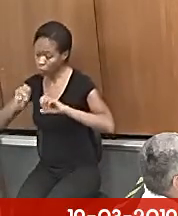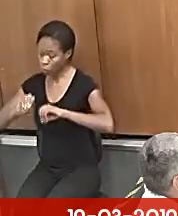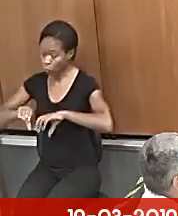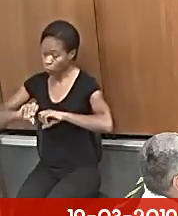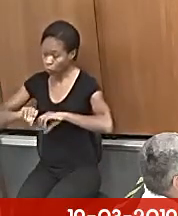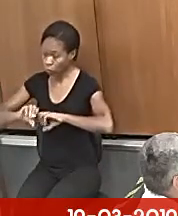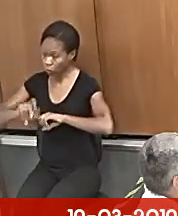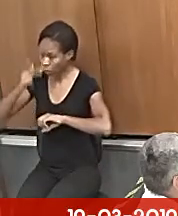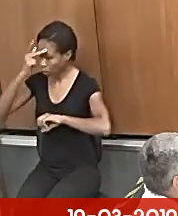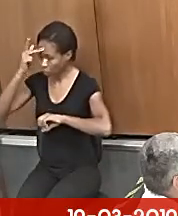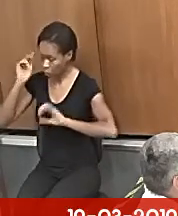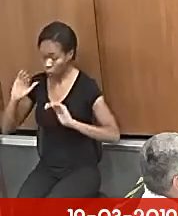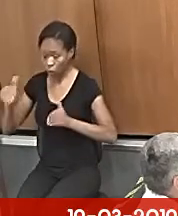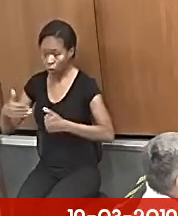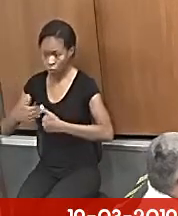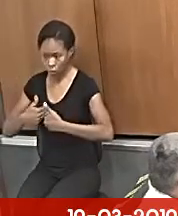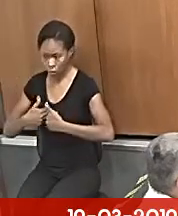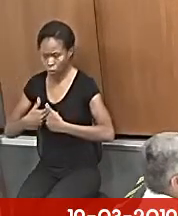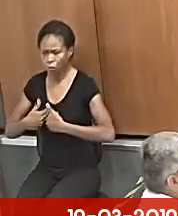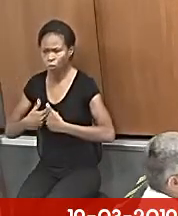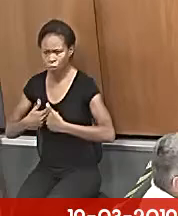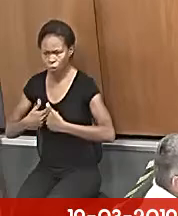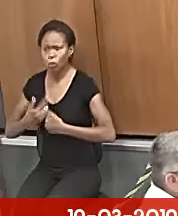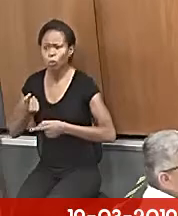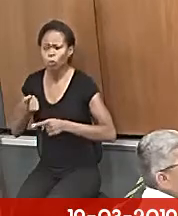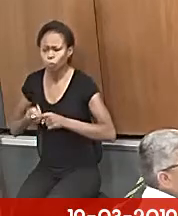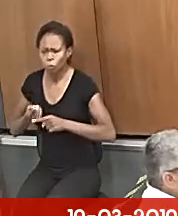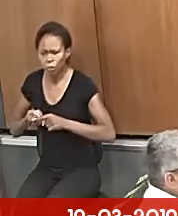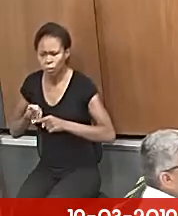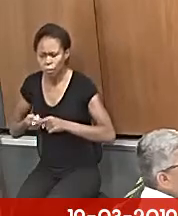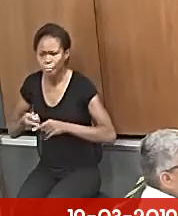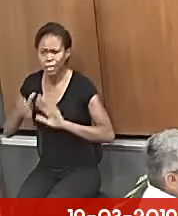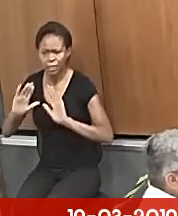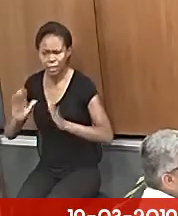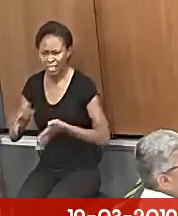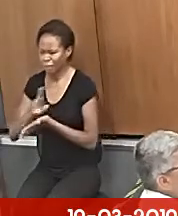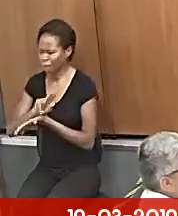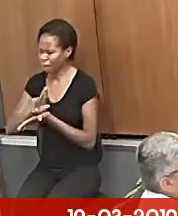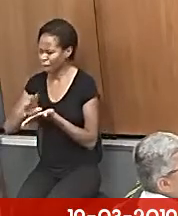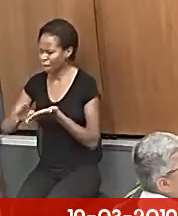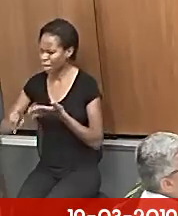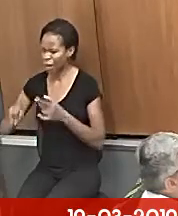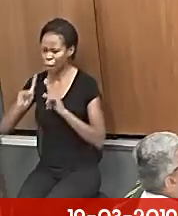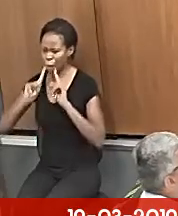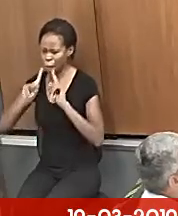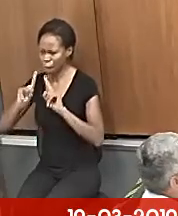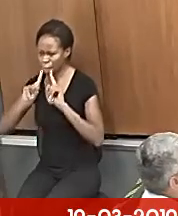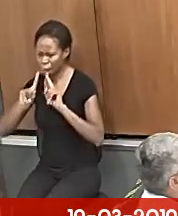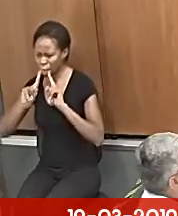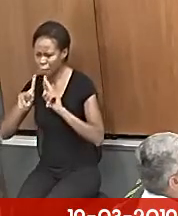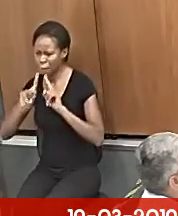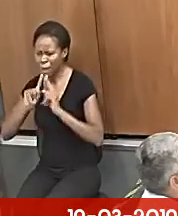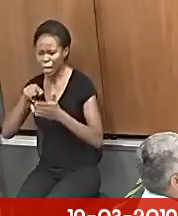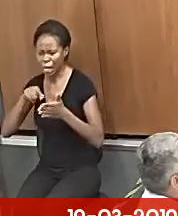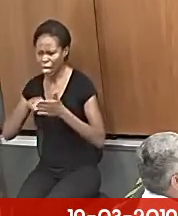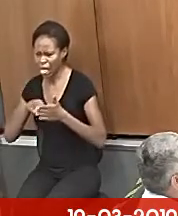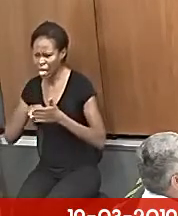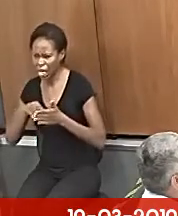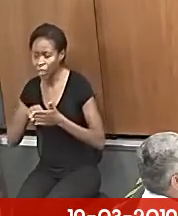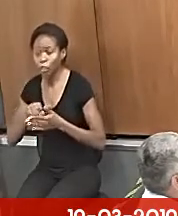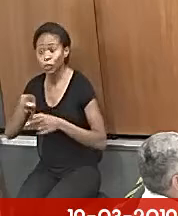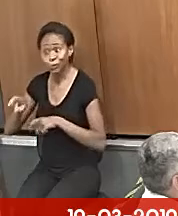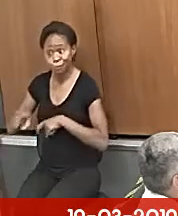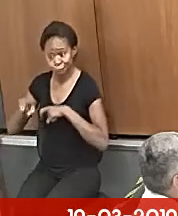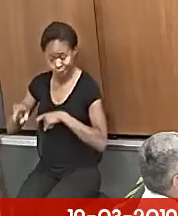é porque a gente tem recebido uma série de denúncias que estão vindo do interior de minas é de que professores auxiliares